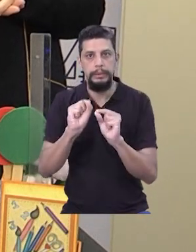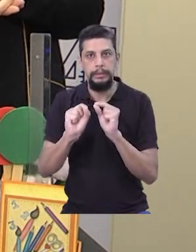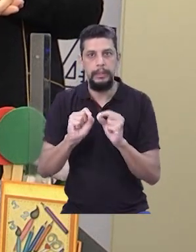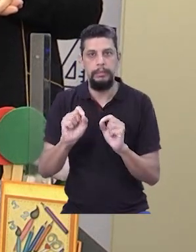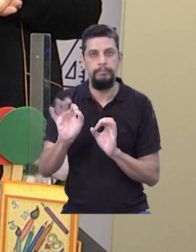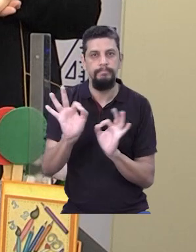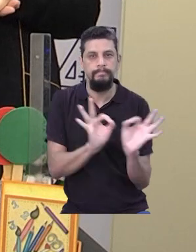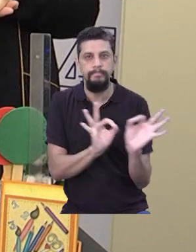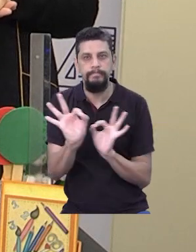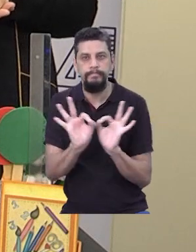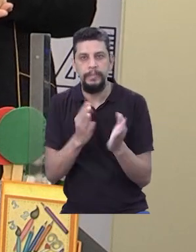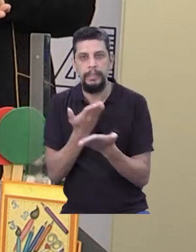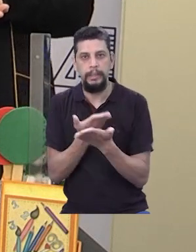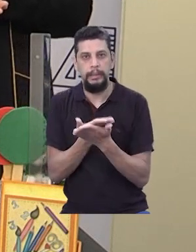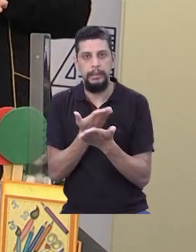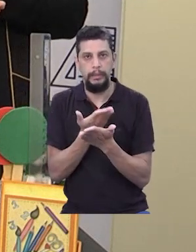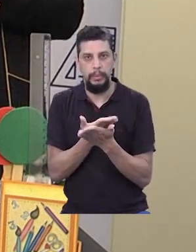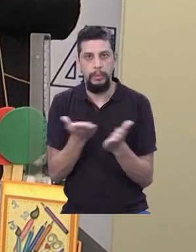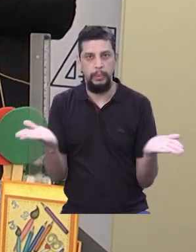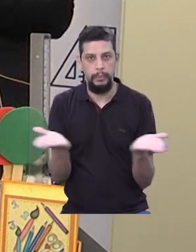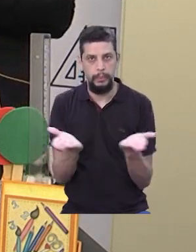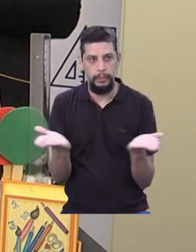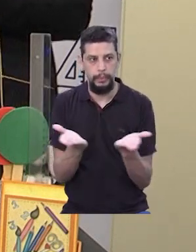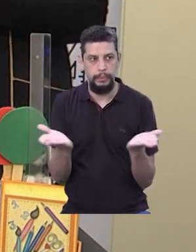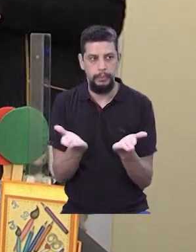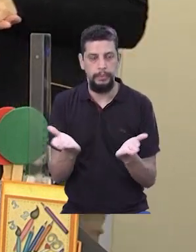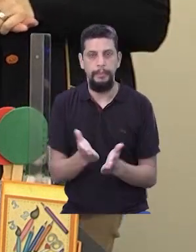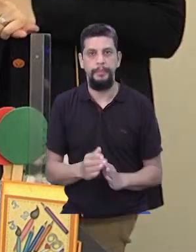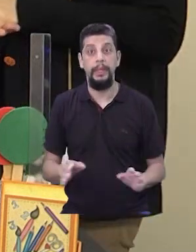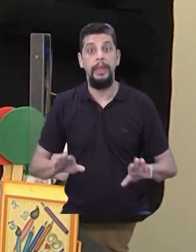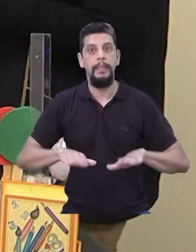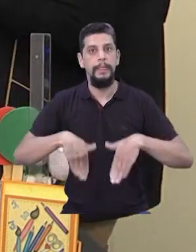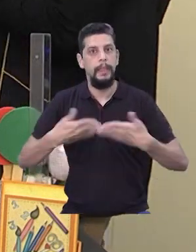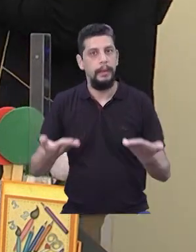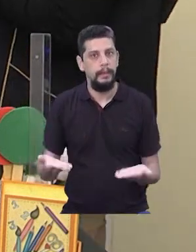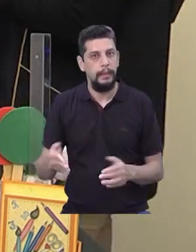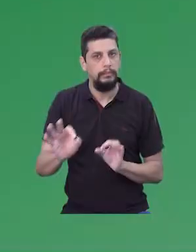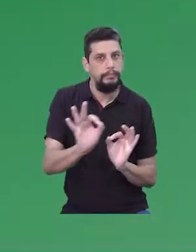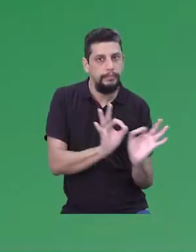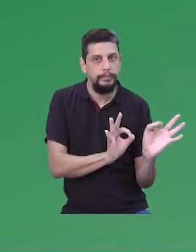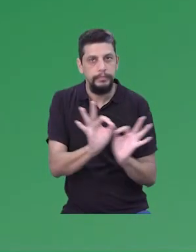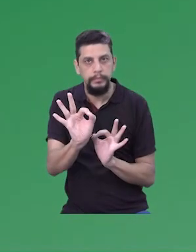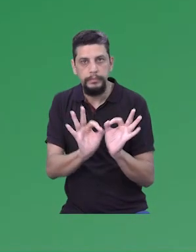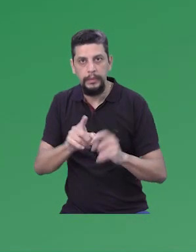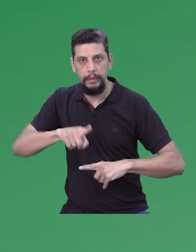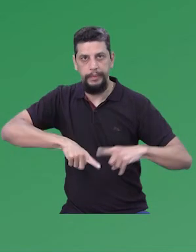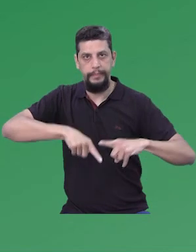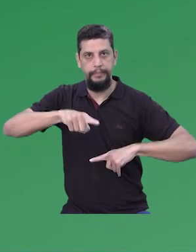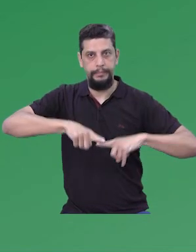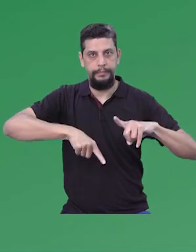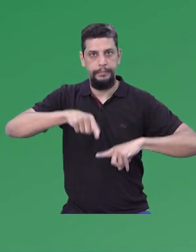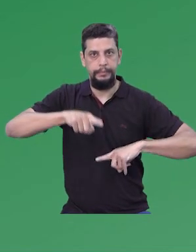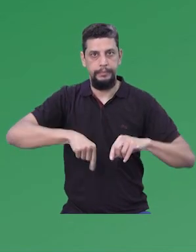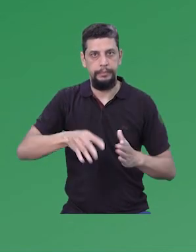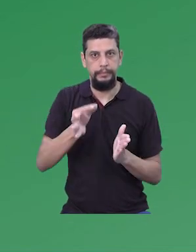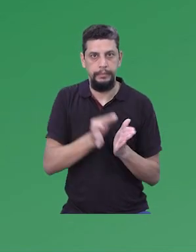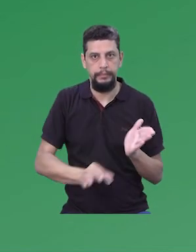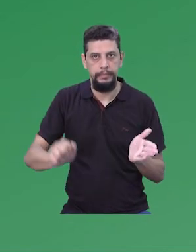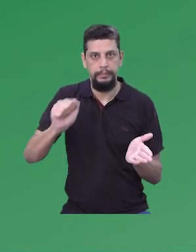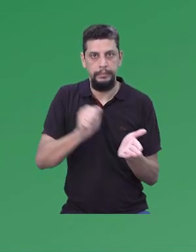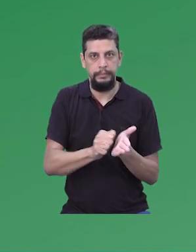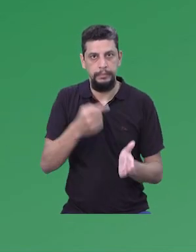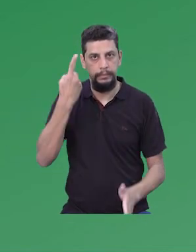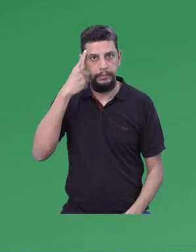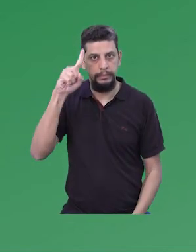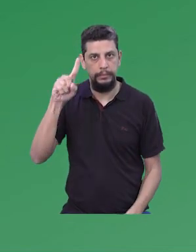nós planejamos para a aula de hoje. Nosso planejamento. Então, nós vamos organizar os materiais, registrar